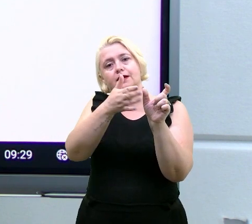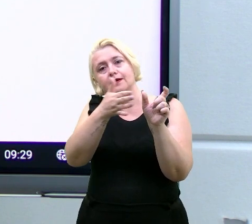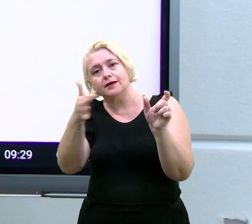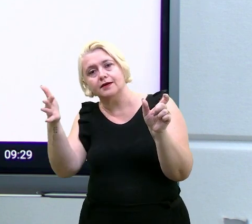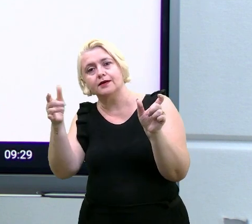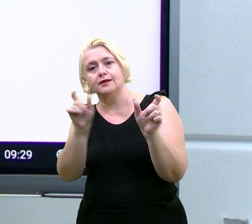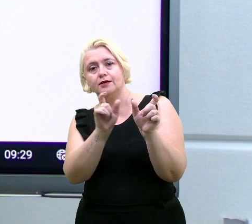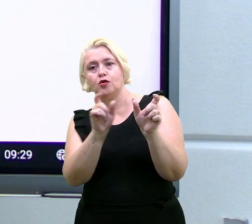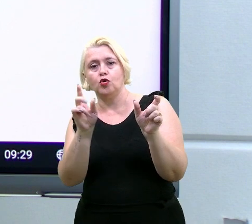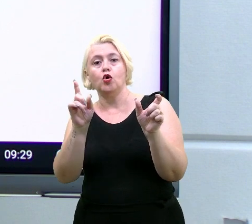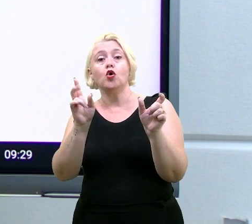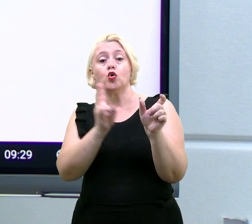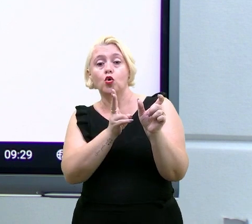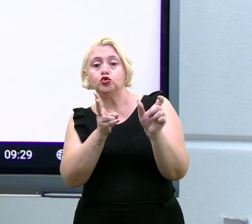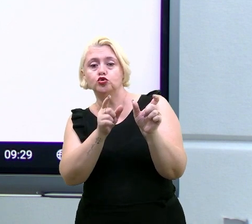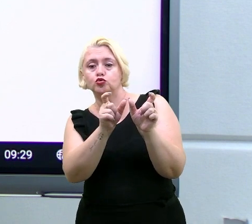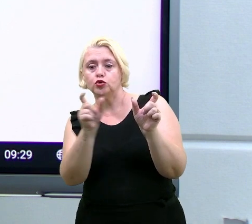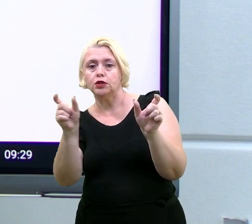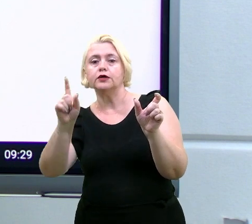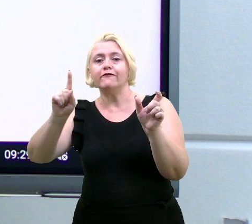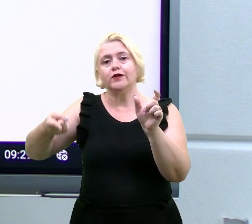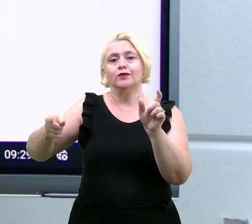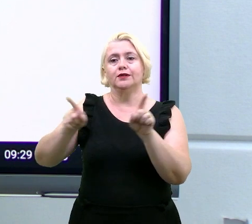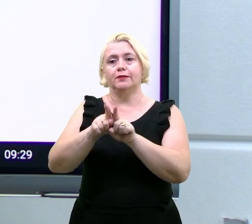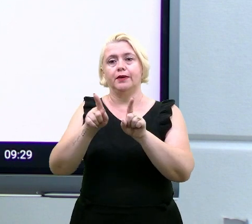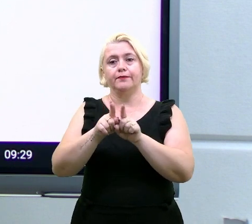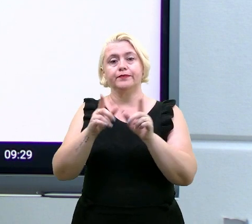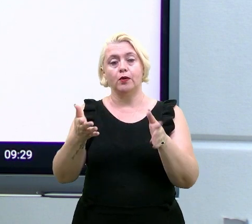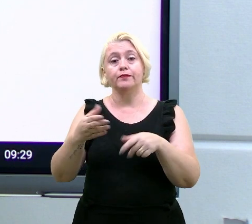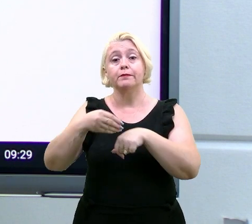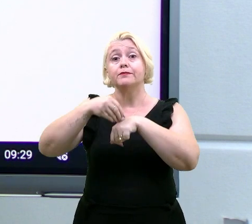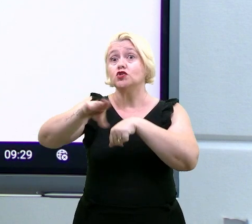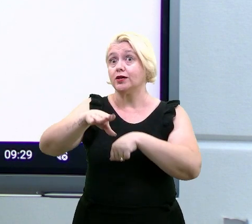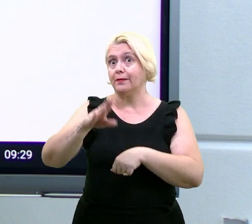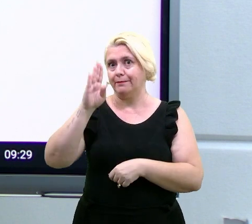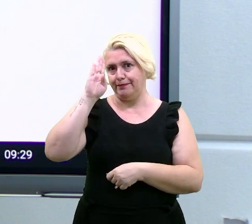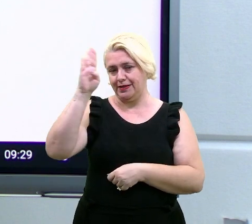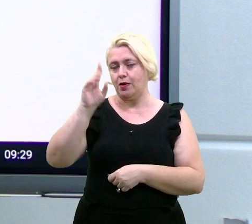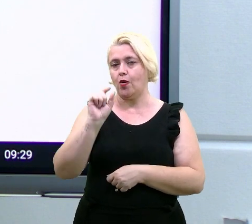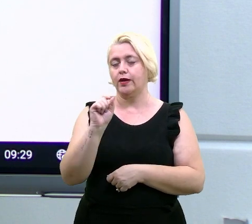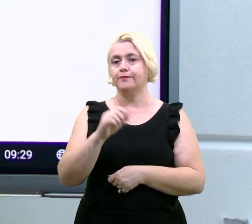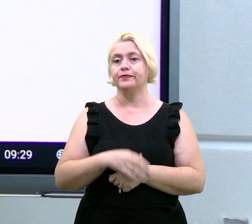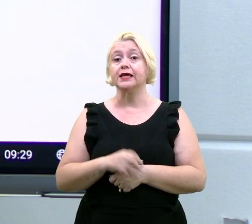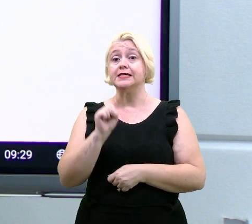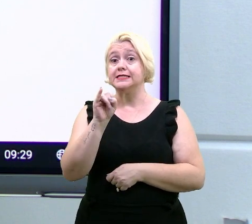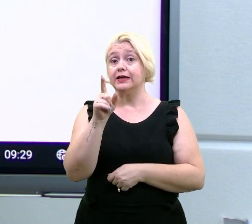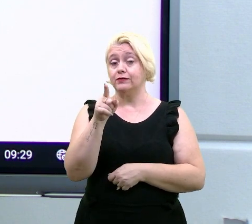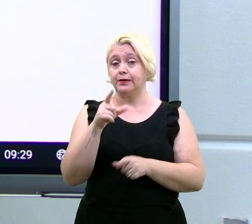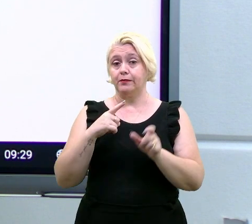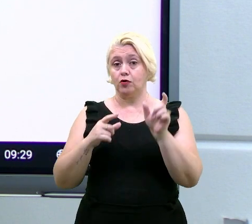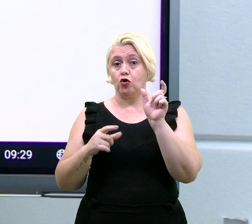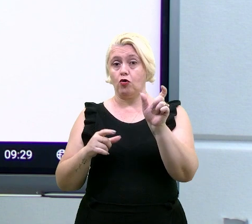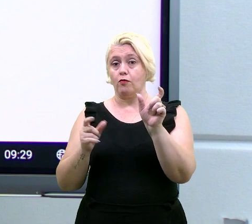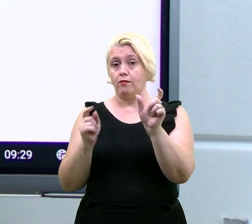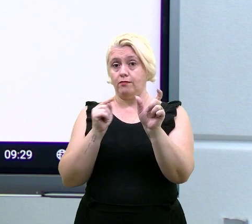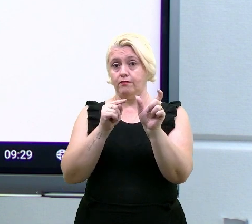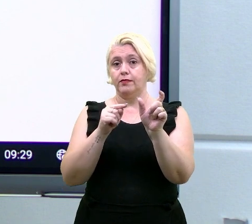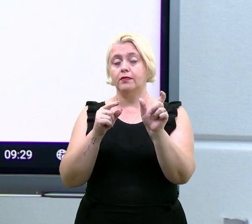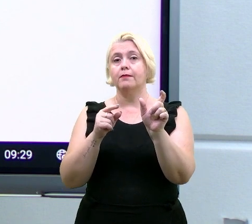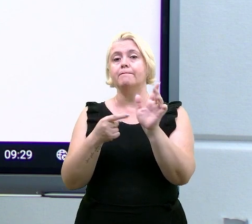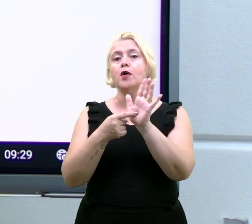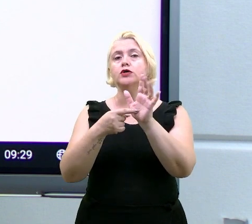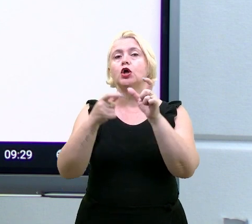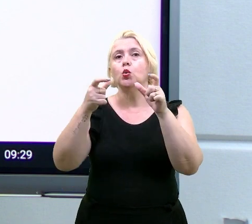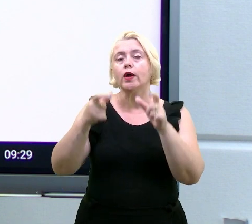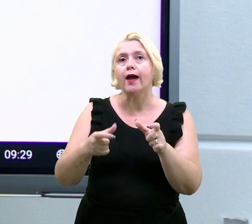certo então principalmente olha só a dica quando essas expressões elas indicam lugar